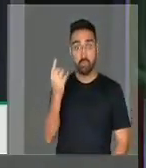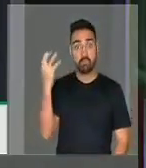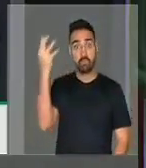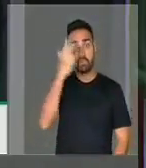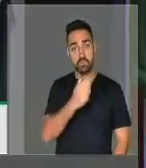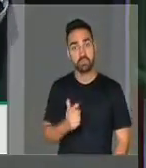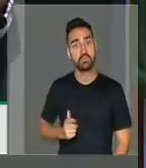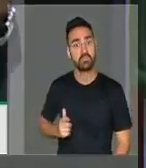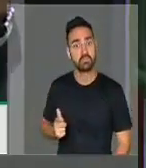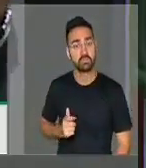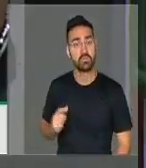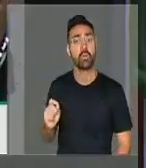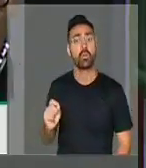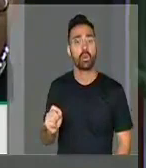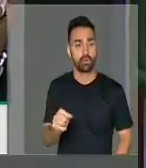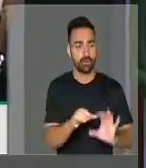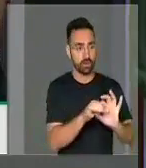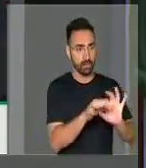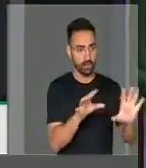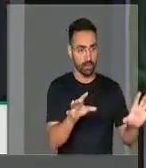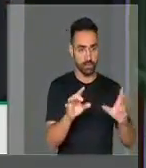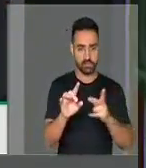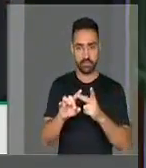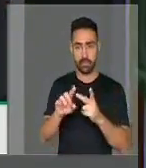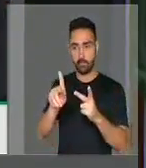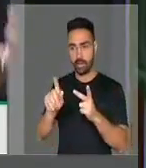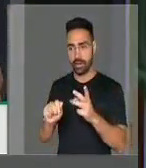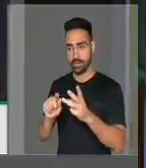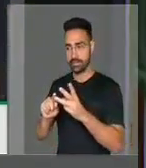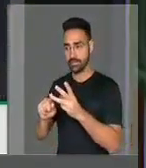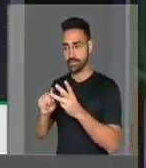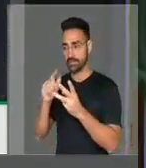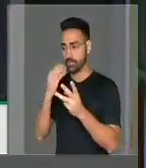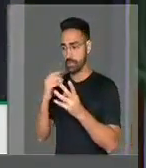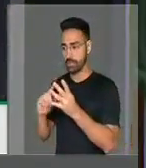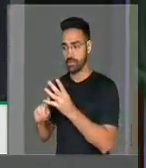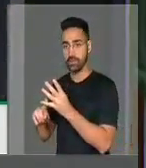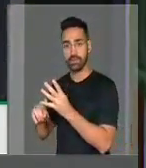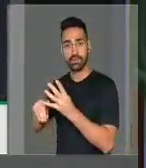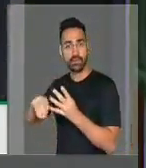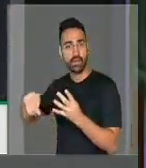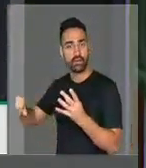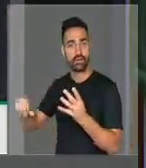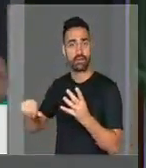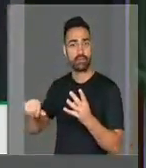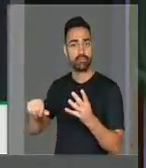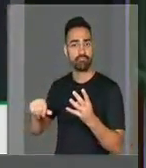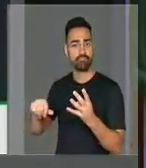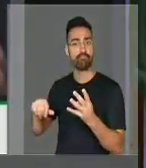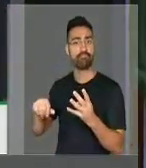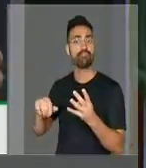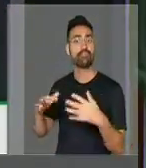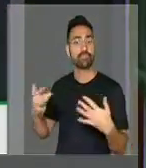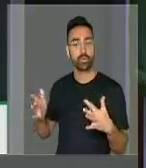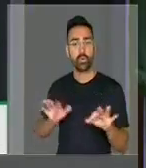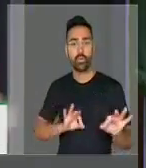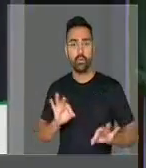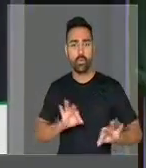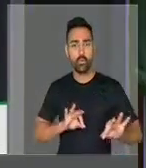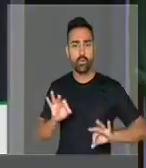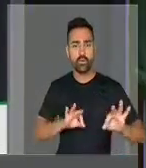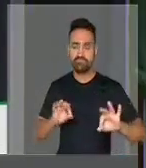bonita: liberdade, paz, pão e terra. Organização